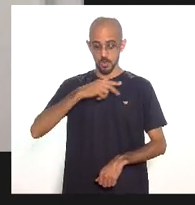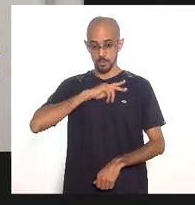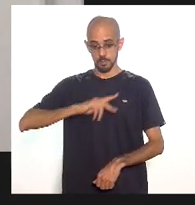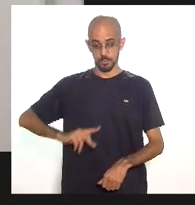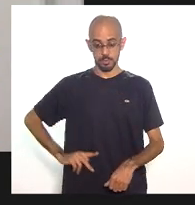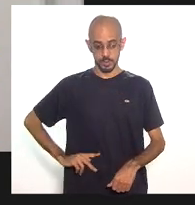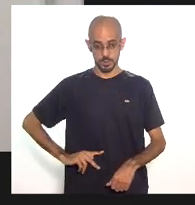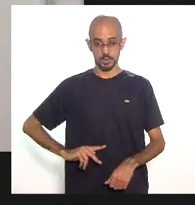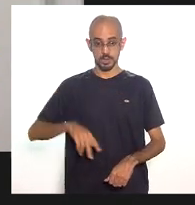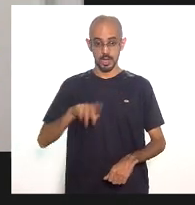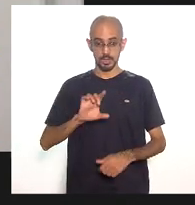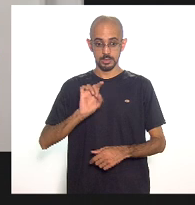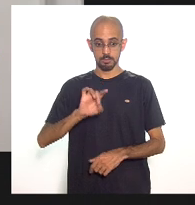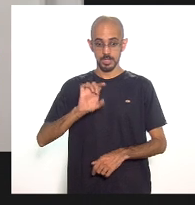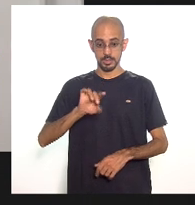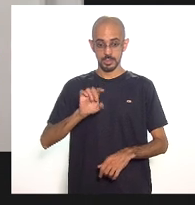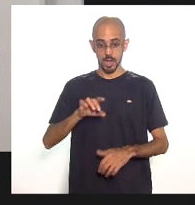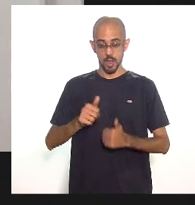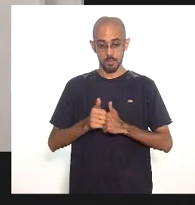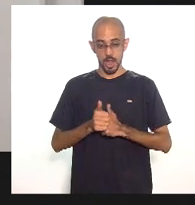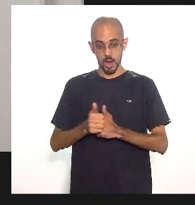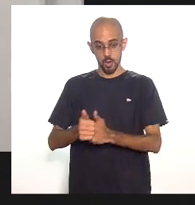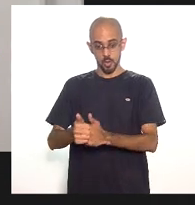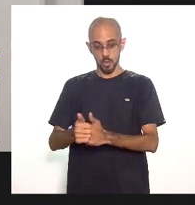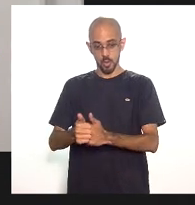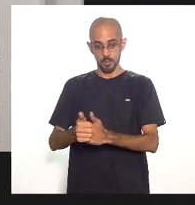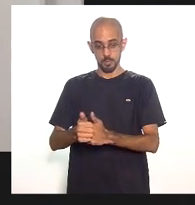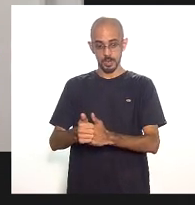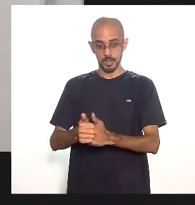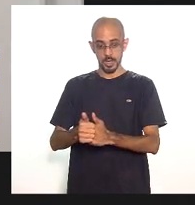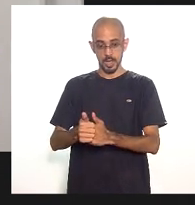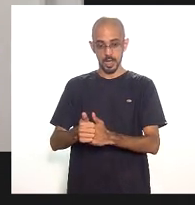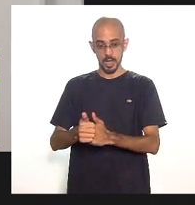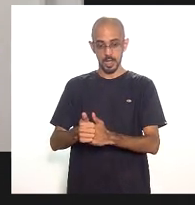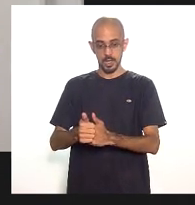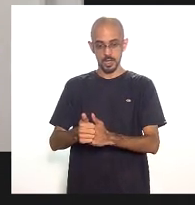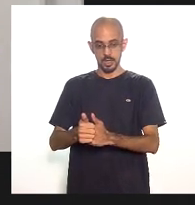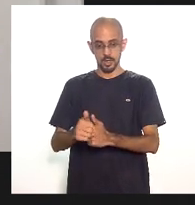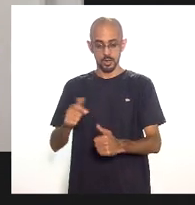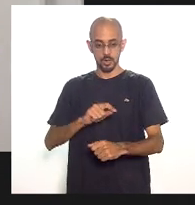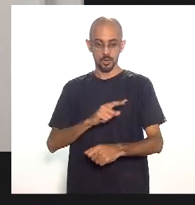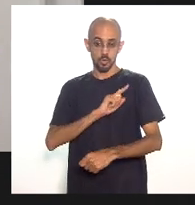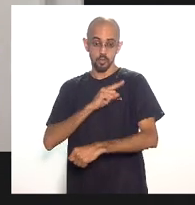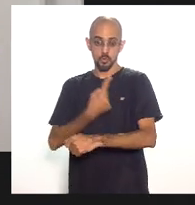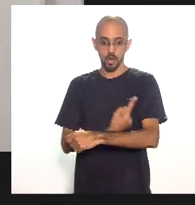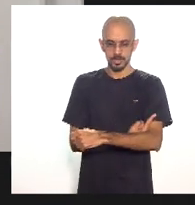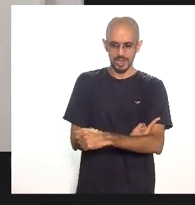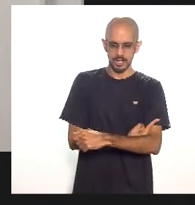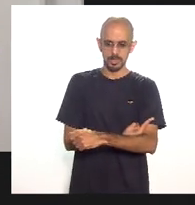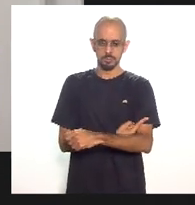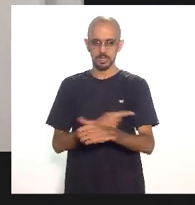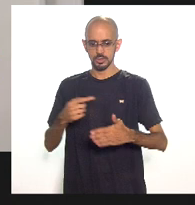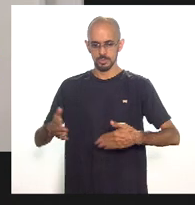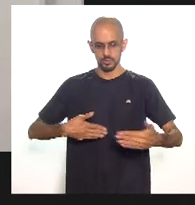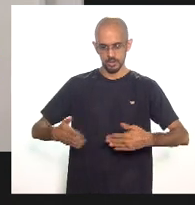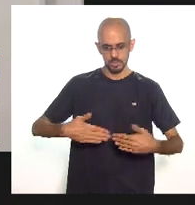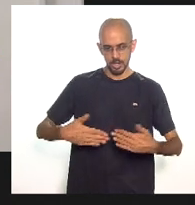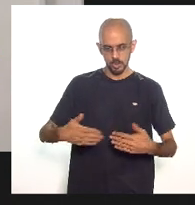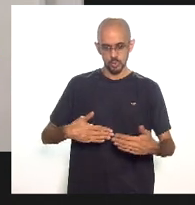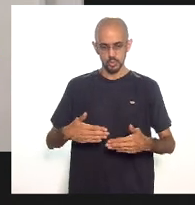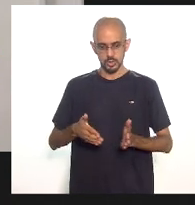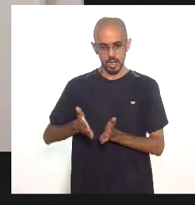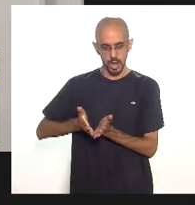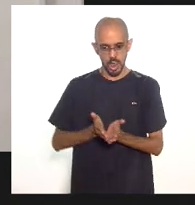Comissão Especial para acompanhar e buscar soluções para fortalecimento e ampliação da indústria naval e